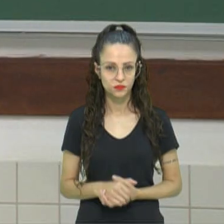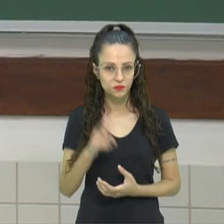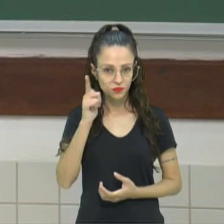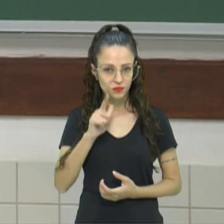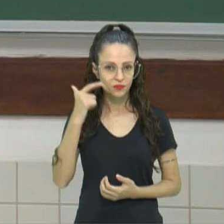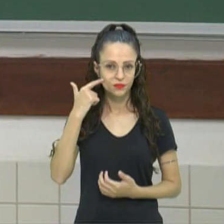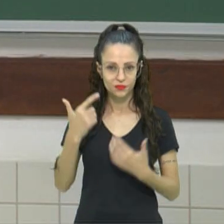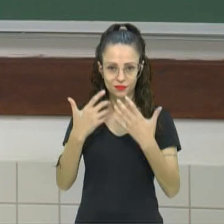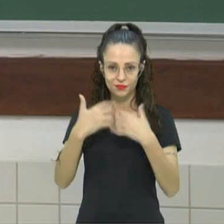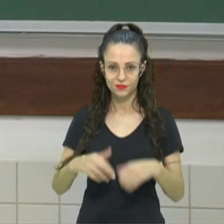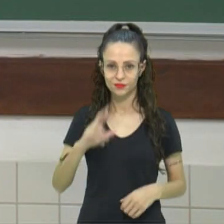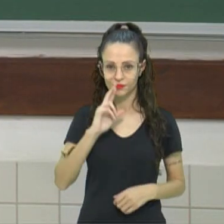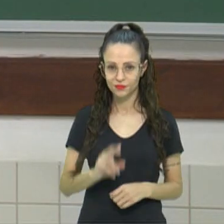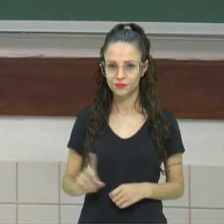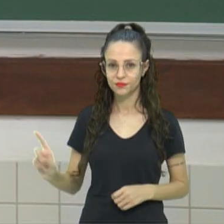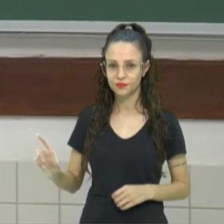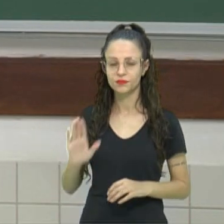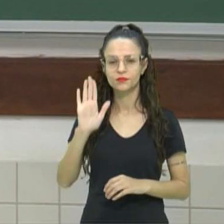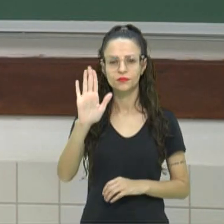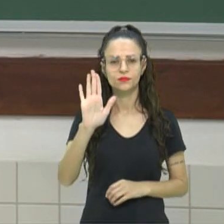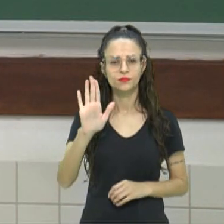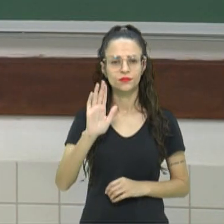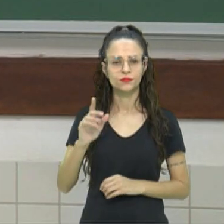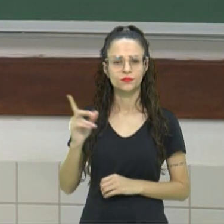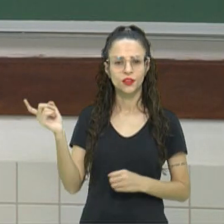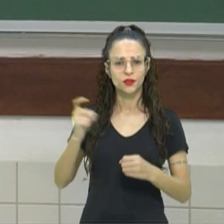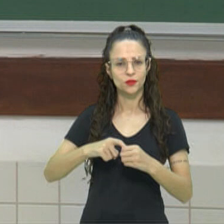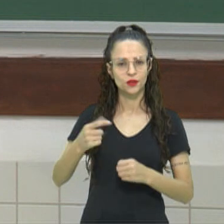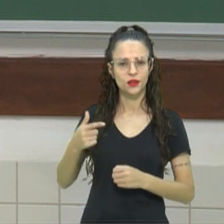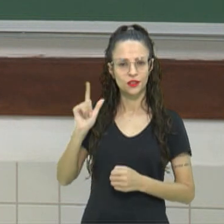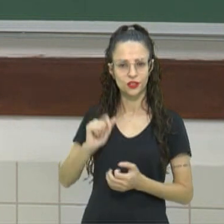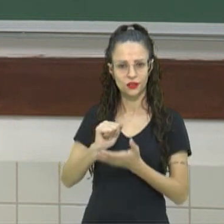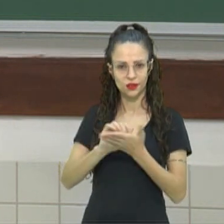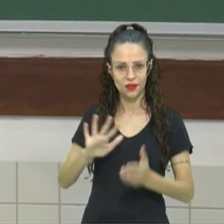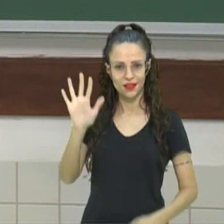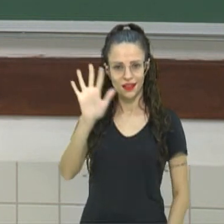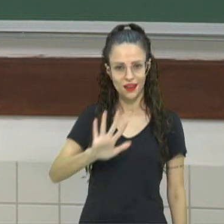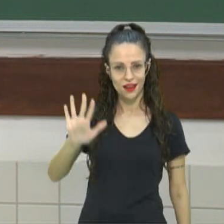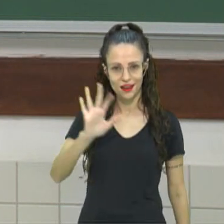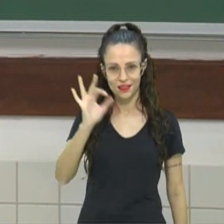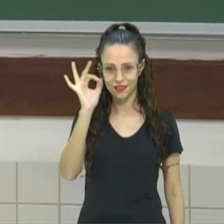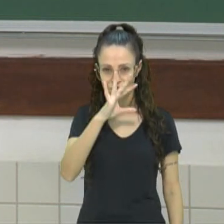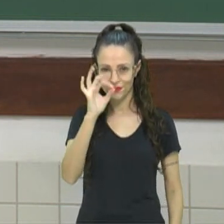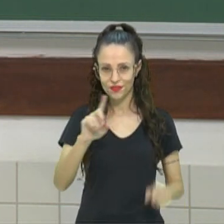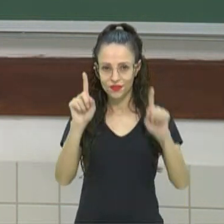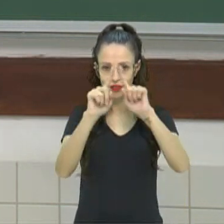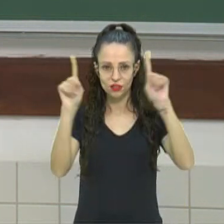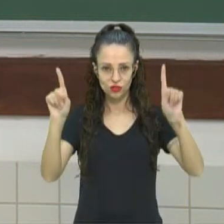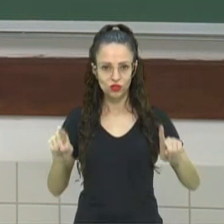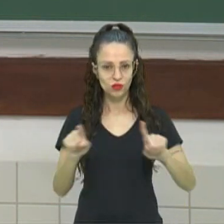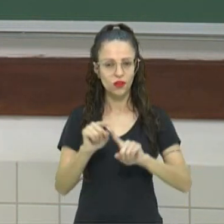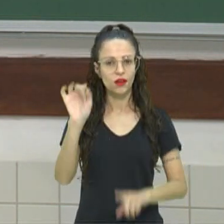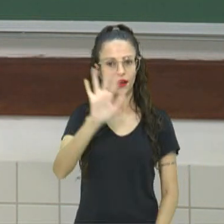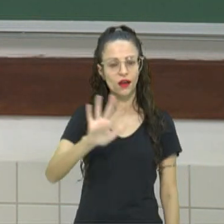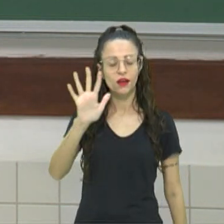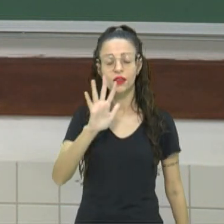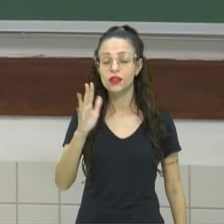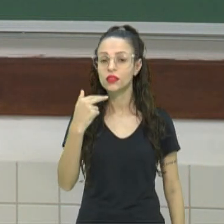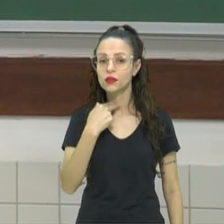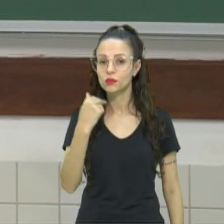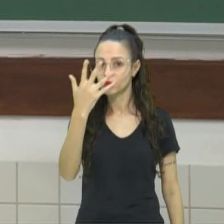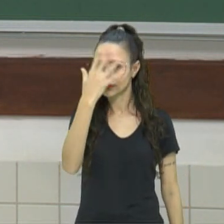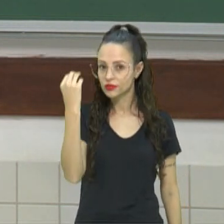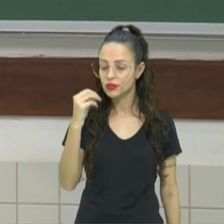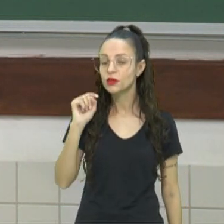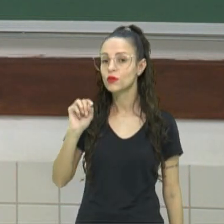Conseguiu pensar nesse? Só voltando um pouquinho no anterior, lembra a área da parte verde da bandeira? É a área, tá? Então não pode esquecer